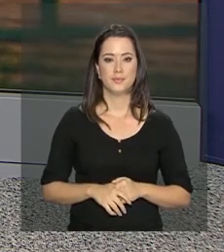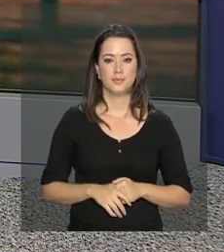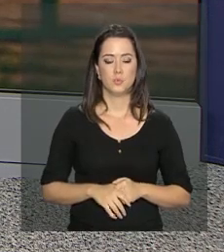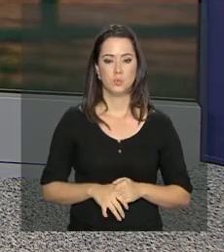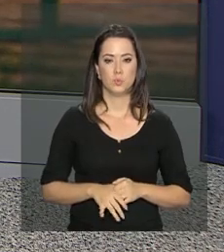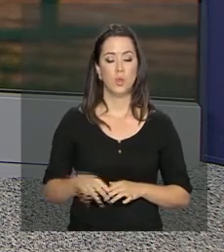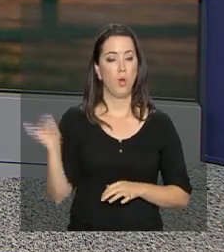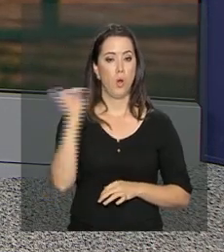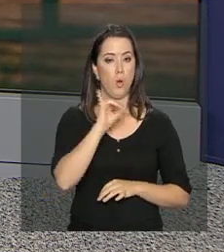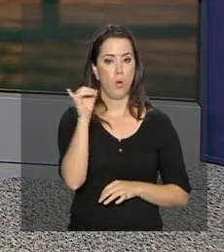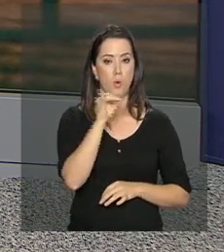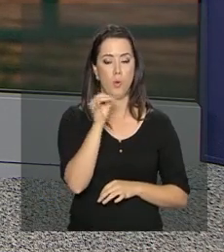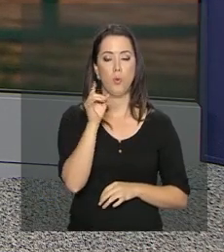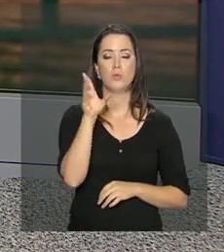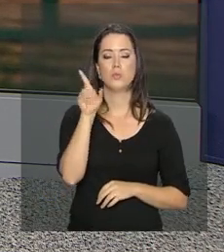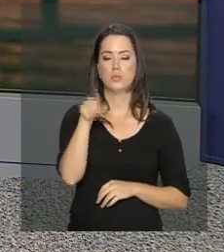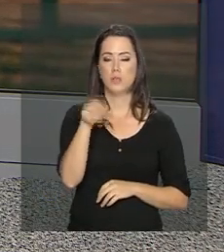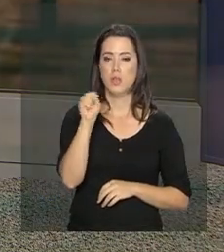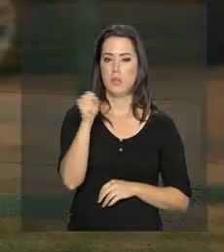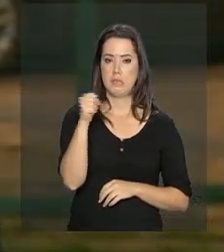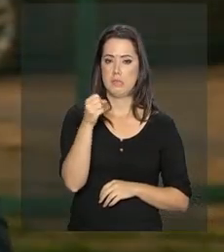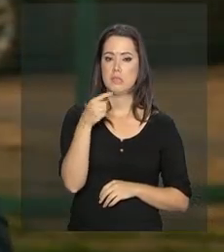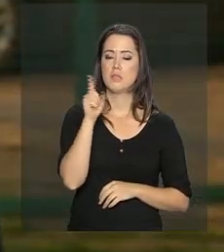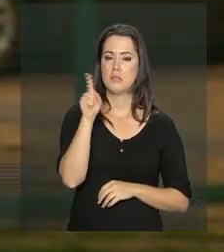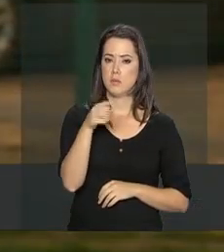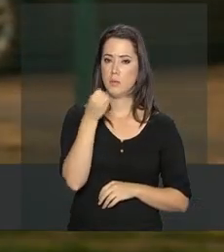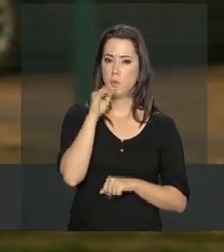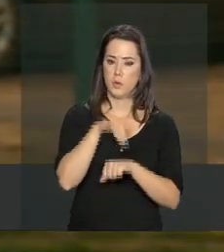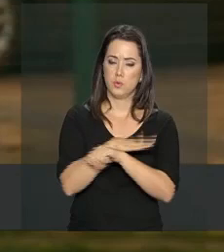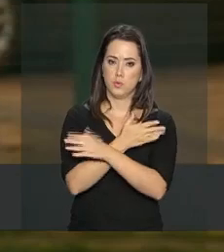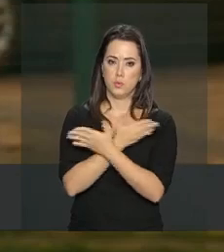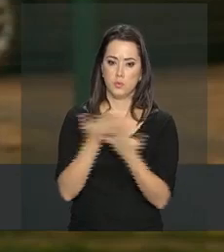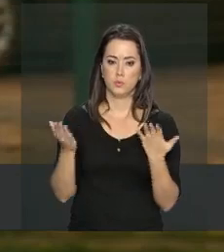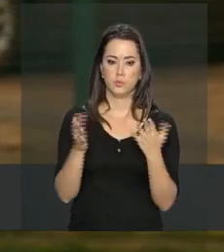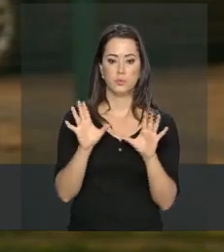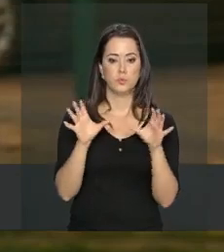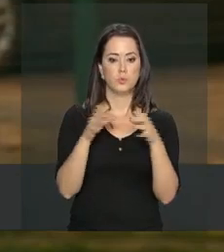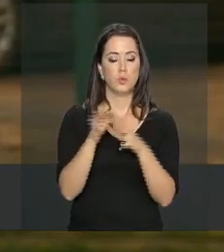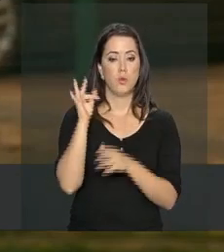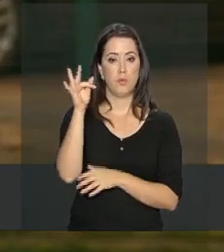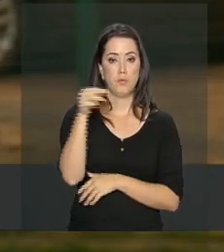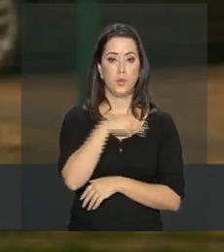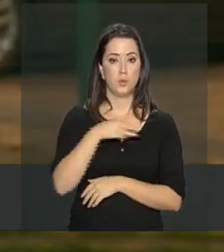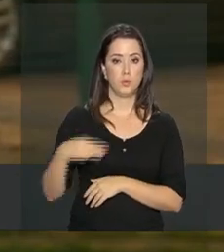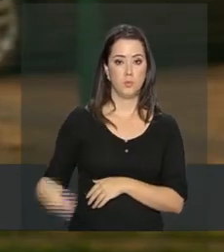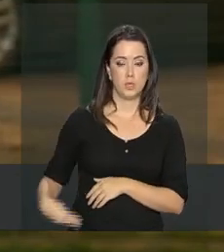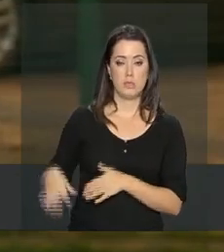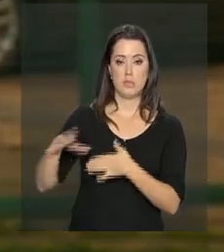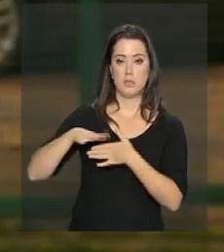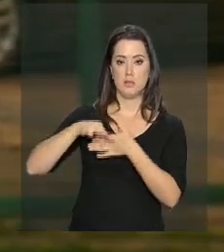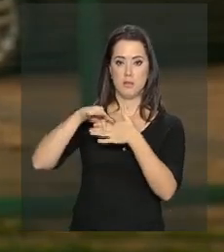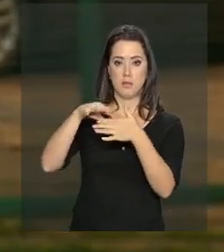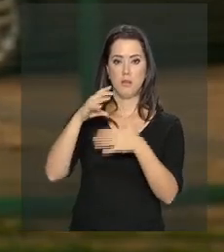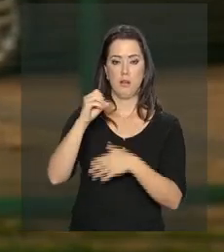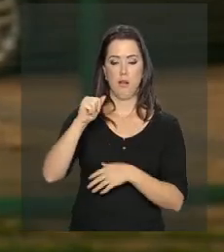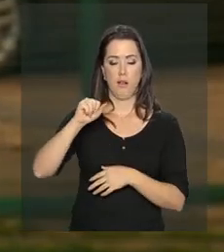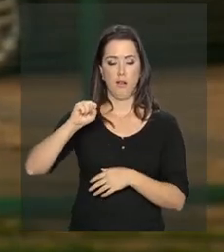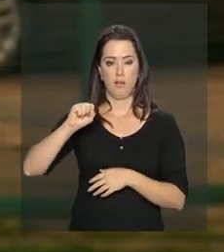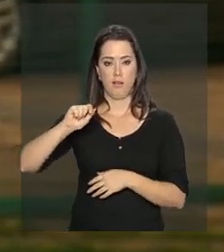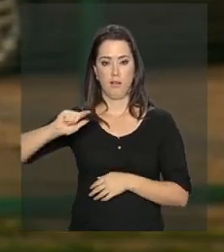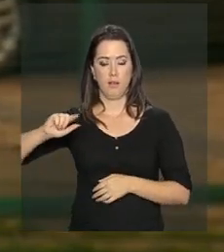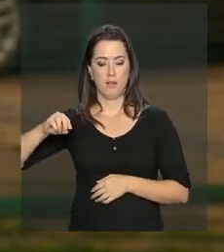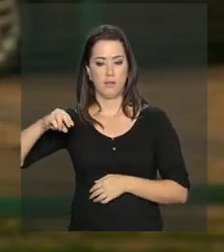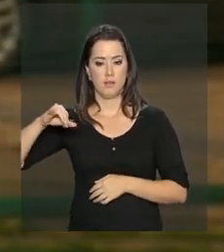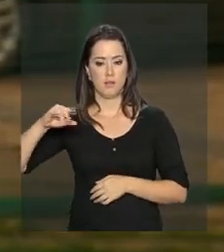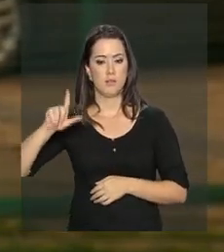olha é sandra isso mesmo boa noite pra você boa noite a todos o futuro ministro chefe da casa civil e que